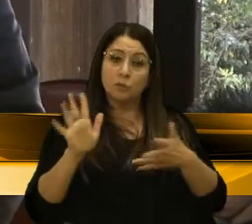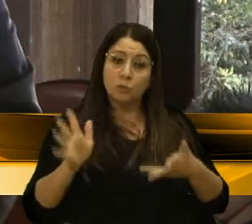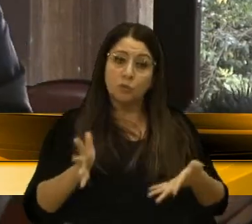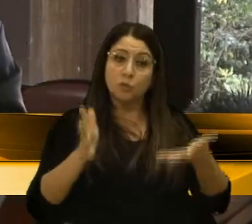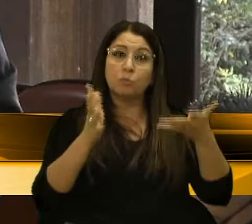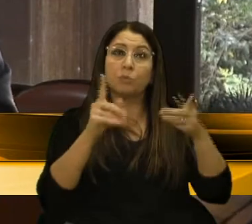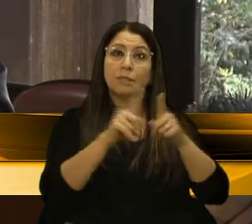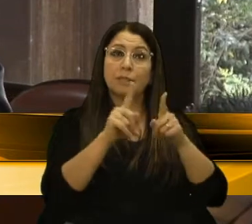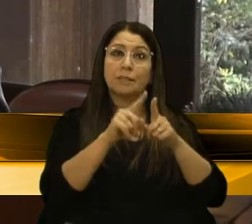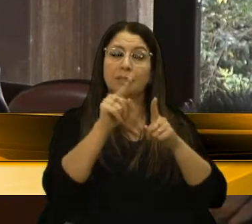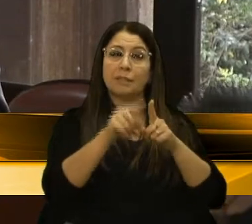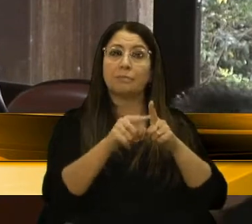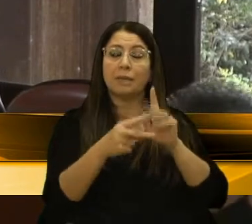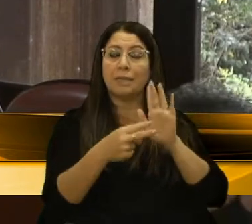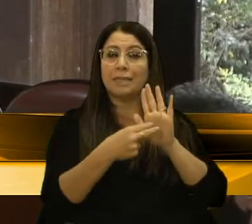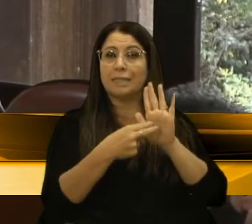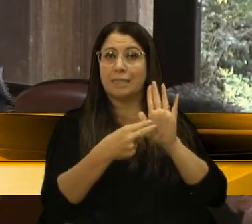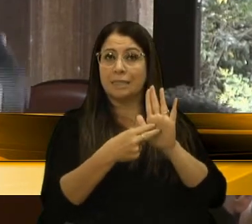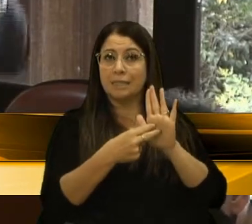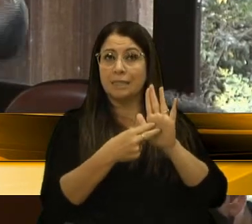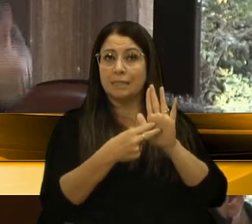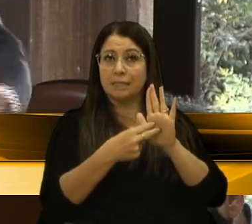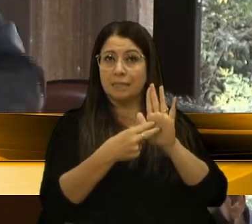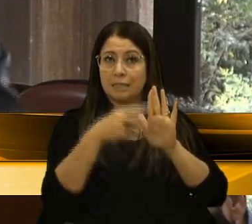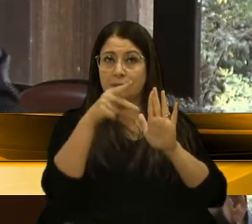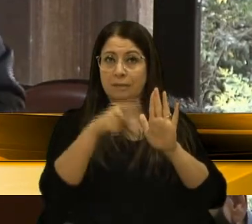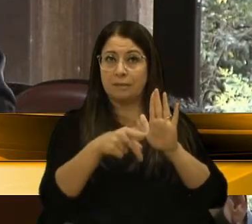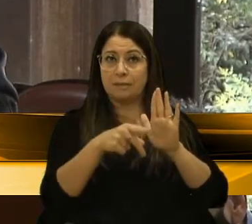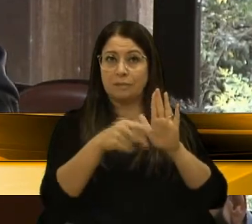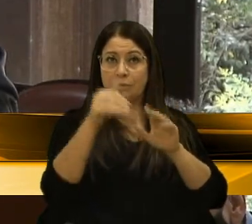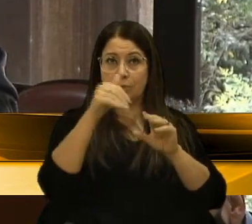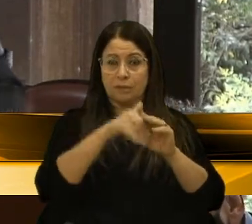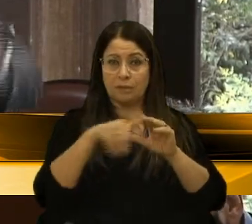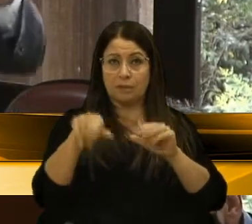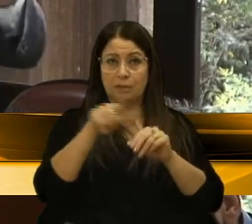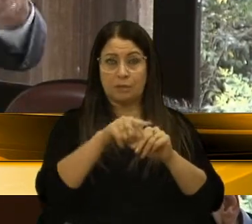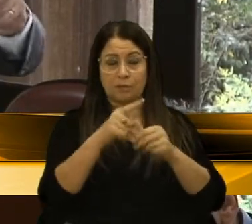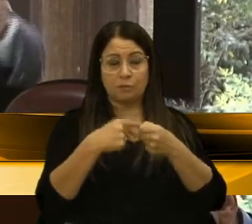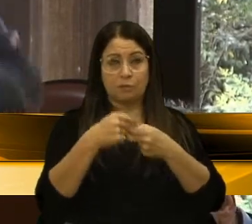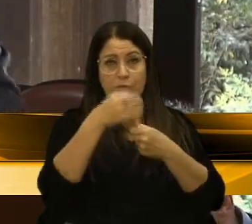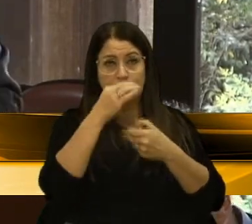ela tenha a sua atenção devida em nosso município de Caxias do Sul. No